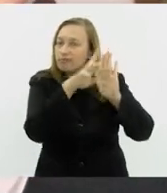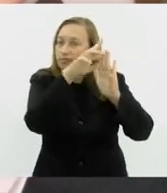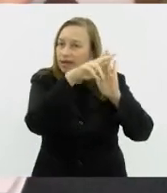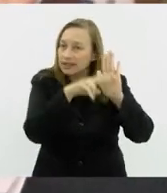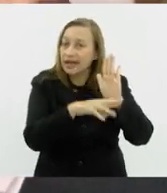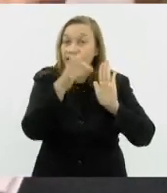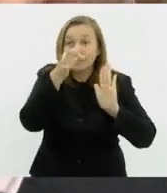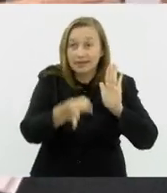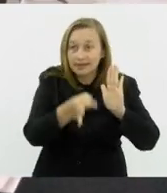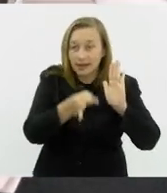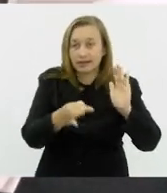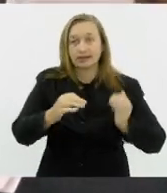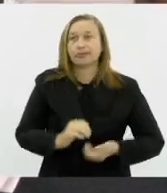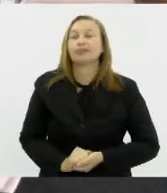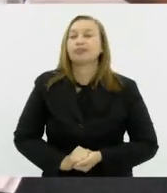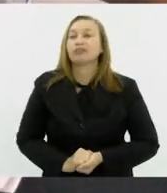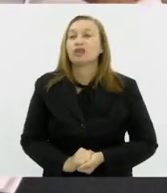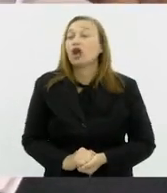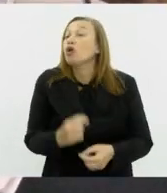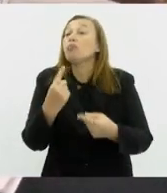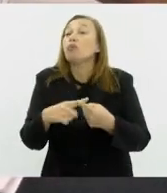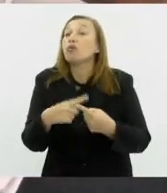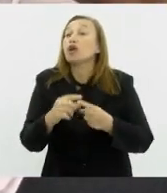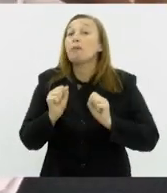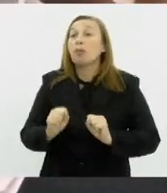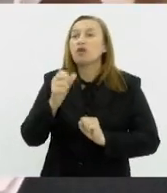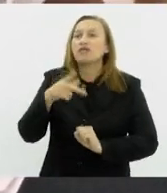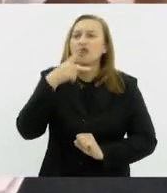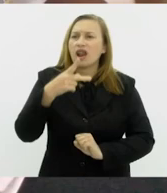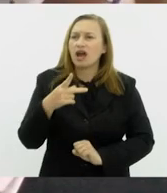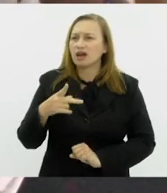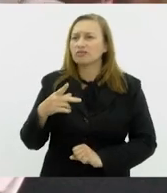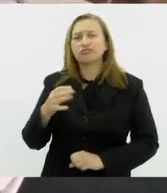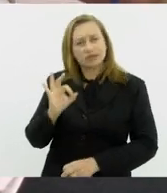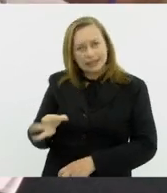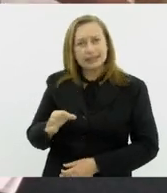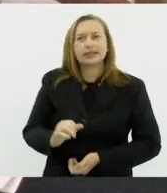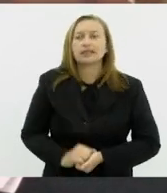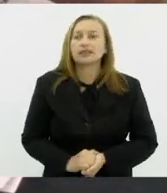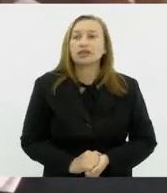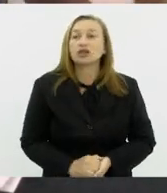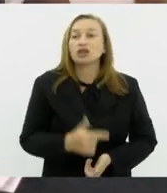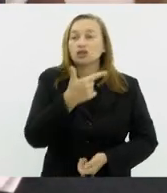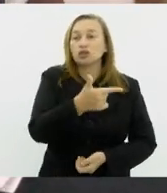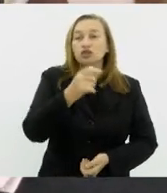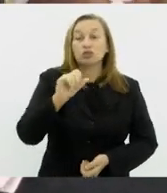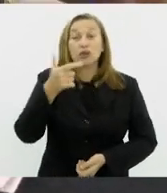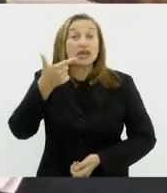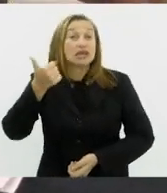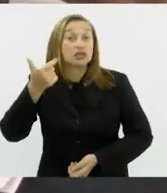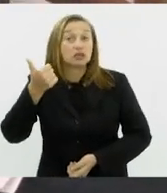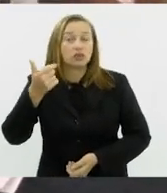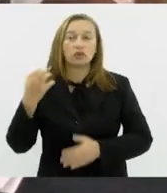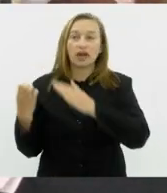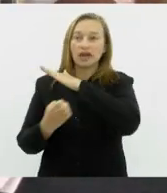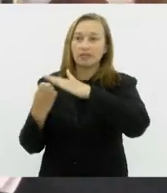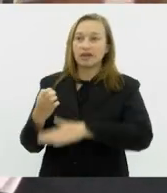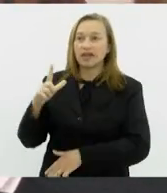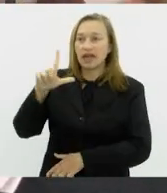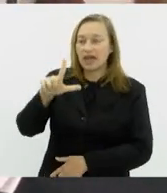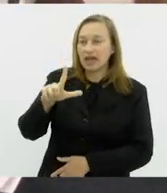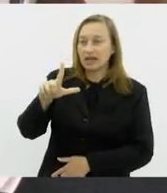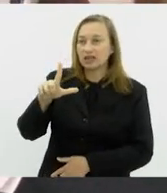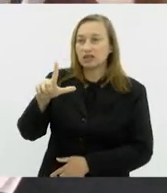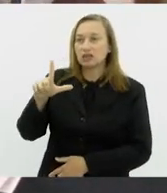com relação aos helicópteros. Por que eu posso falar isso com tanta propriedade? Em 2012, a empresa LSul Táxi